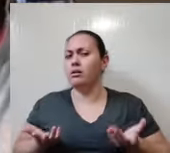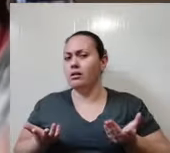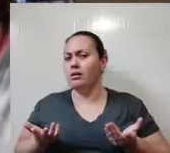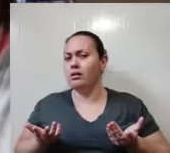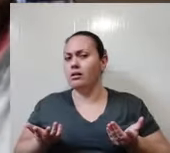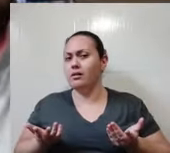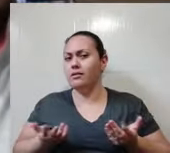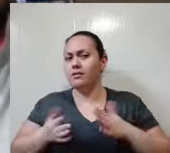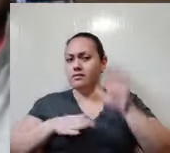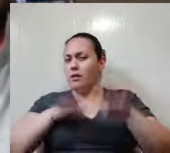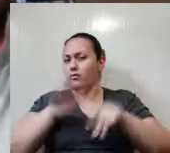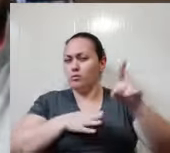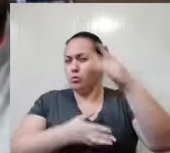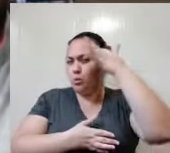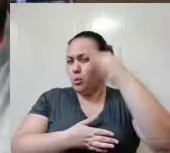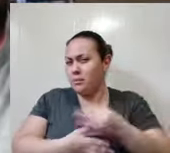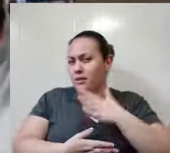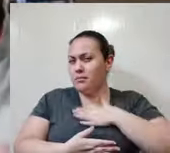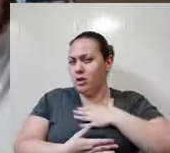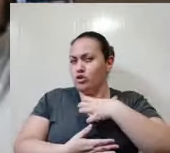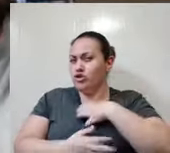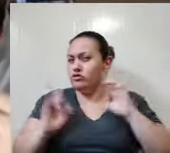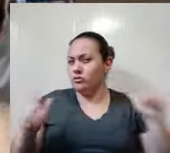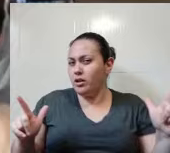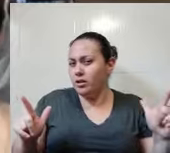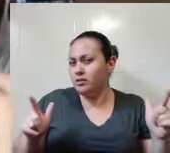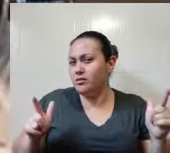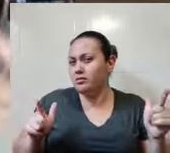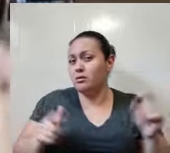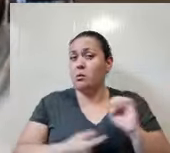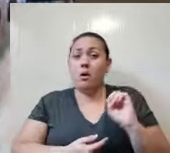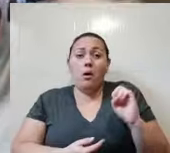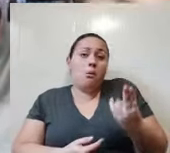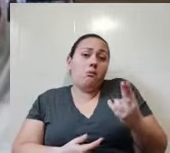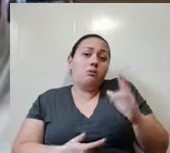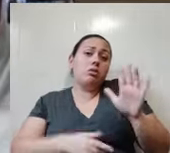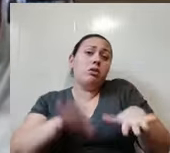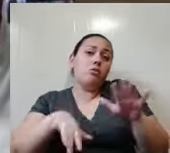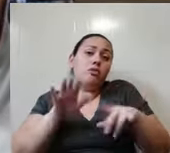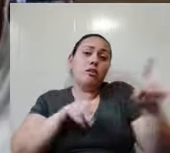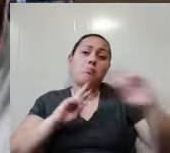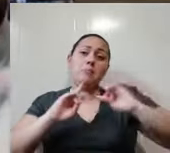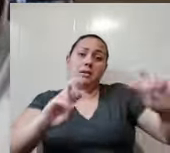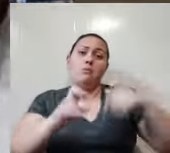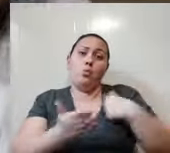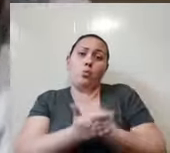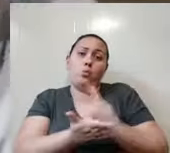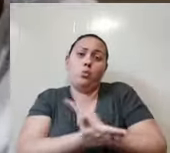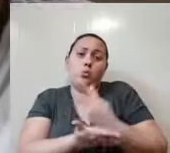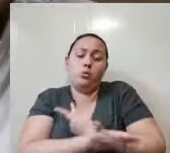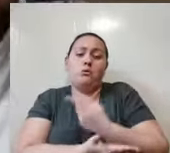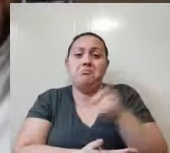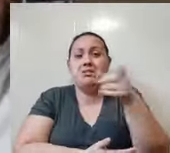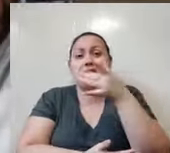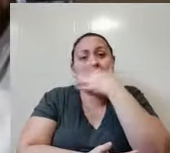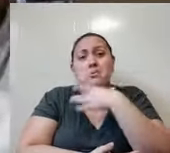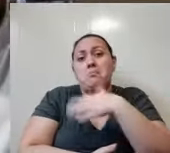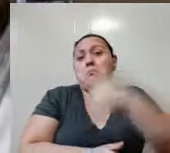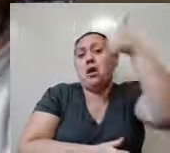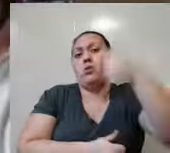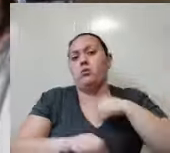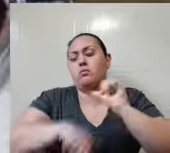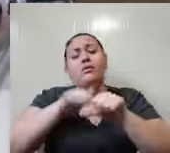está esperando isso de mim. Será que talvez ele não consiga entender que isso não faz parte de mim? Ou talvez ele esteja vendo uma